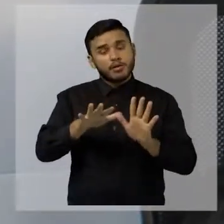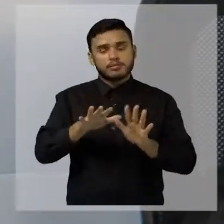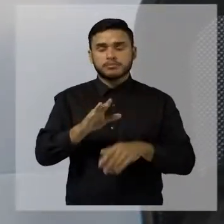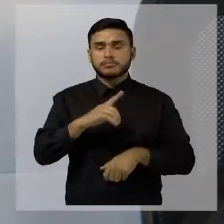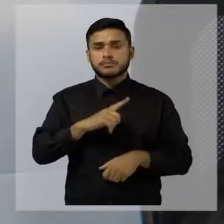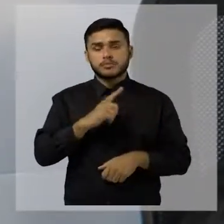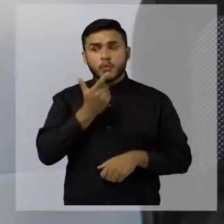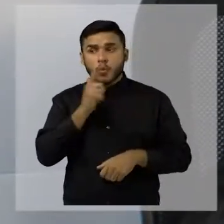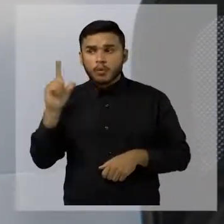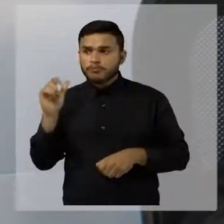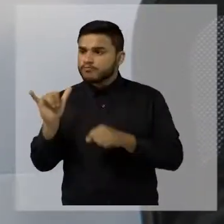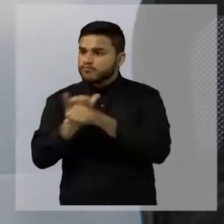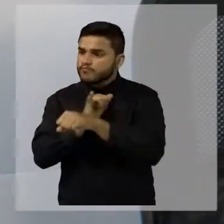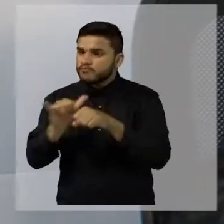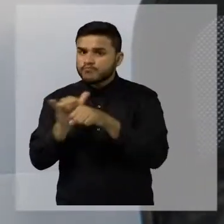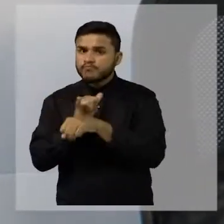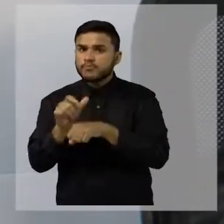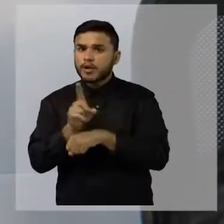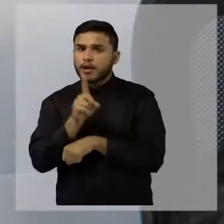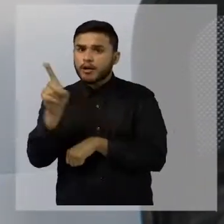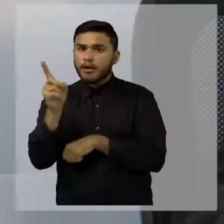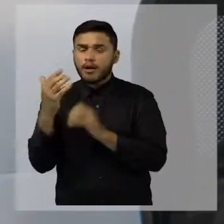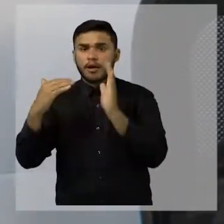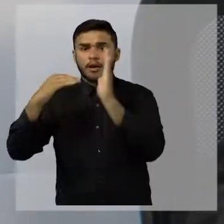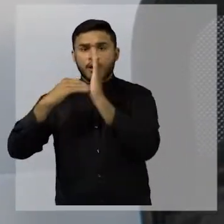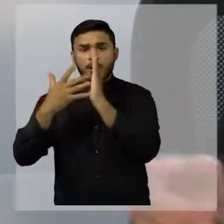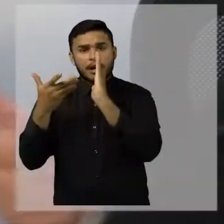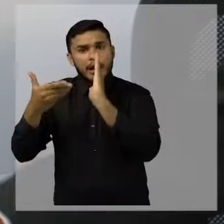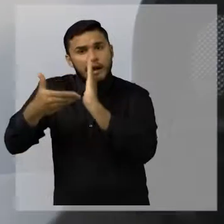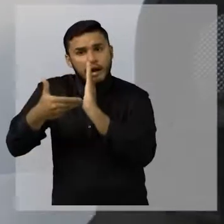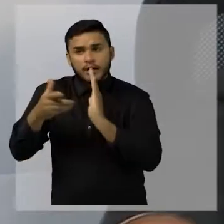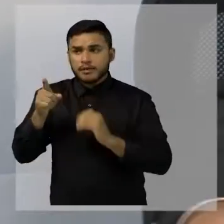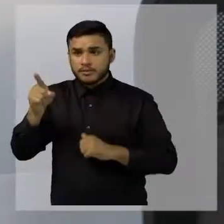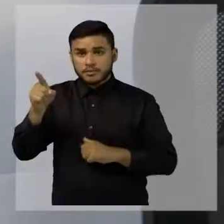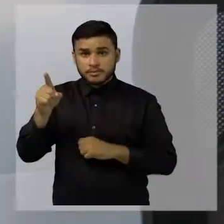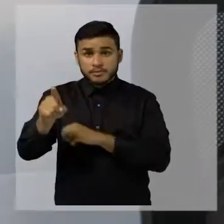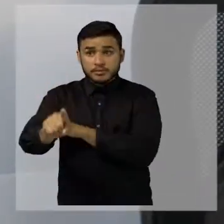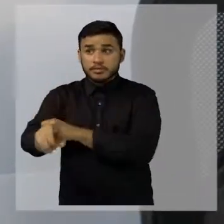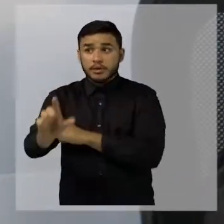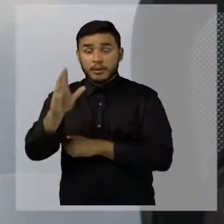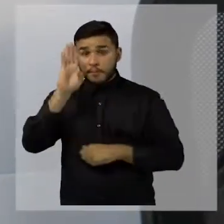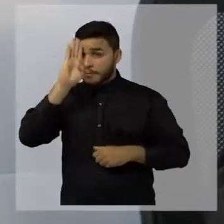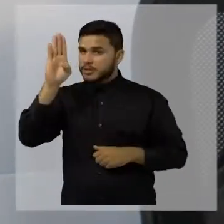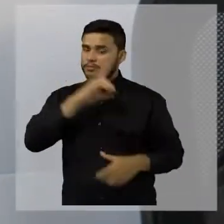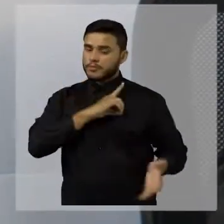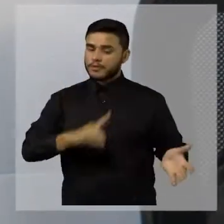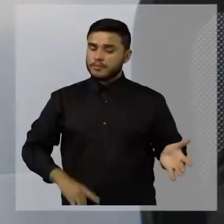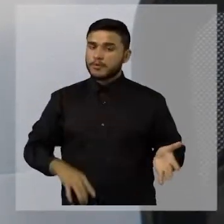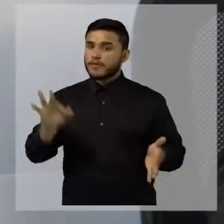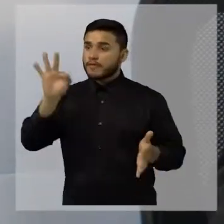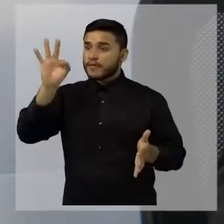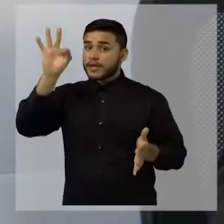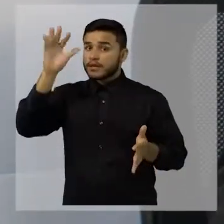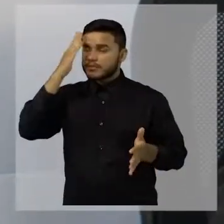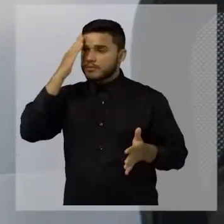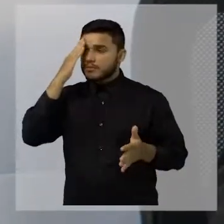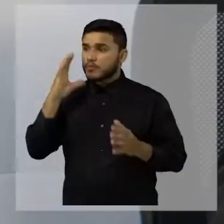política orientada por Jair Messias Bolsonaro no Congresso, especificamente na Câmara, na